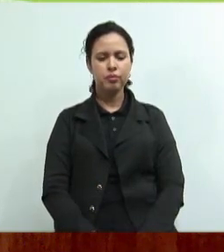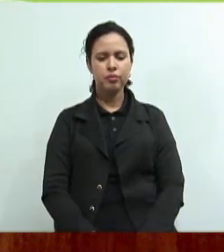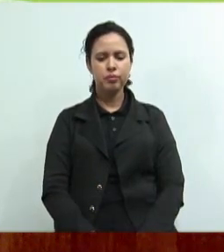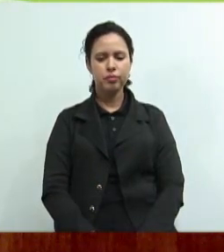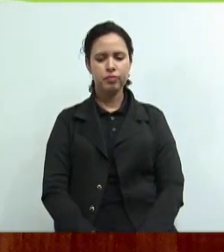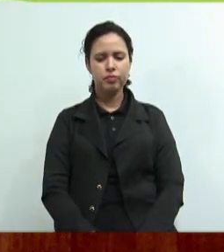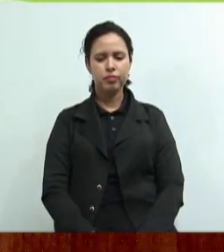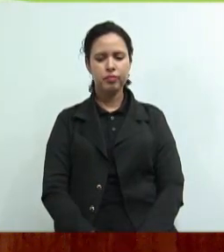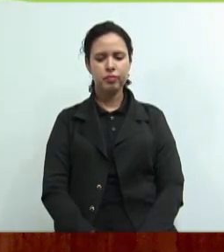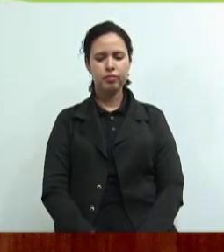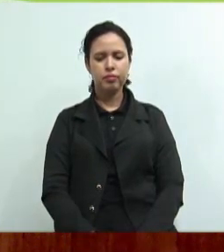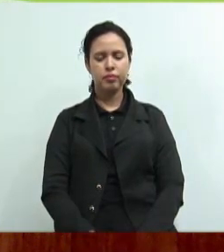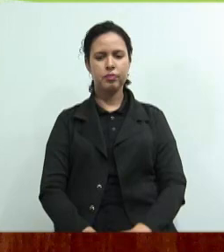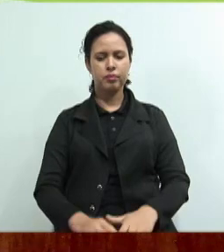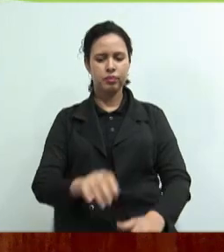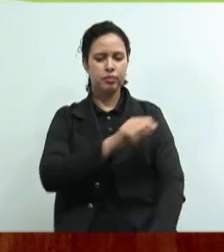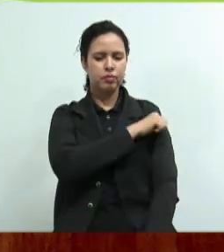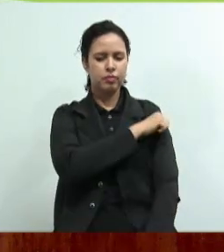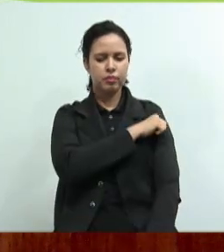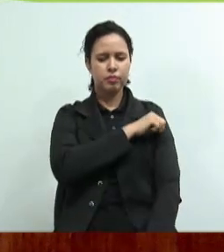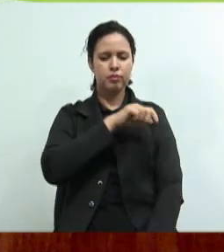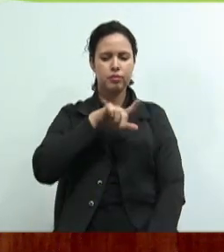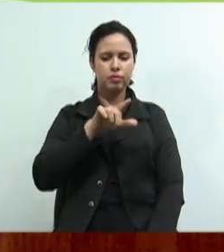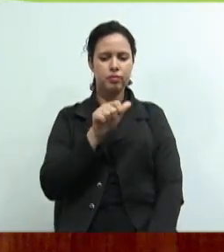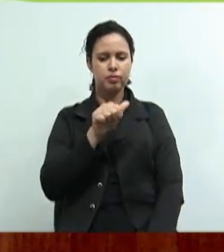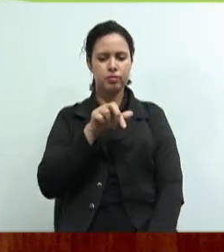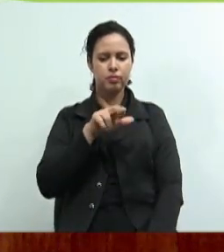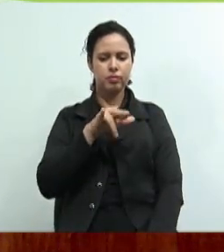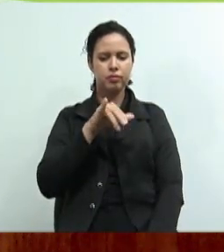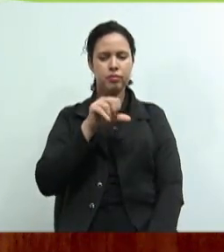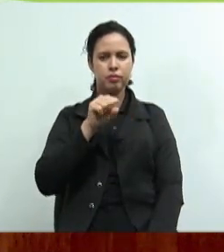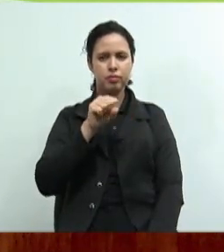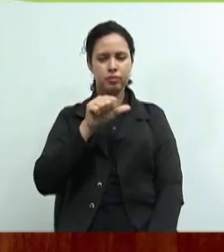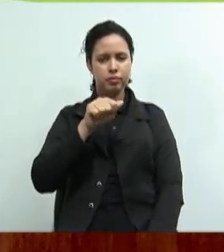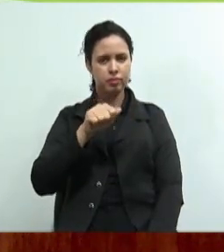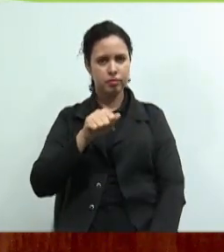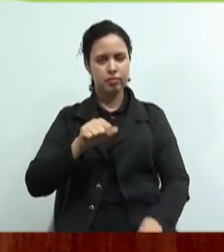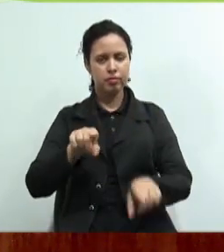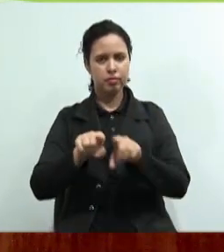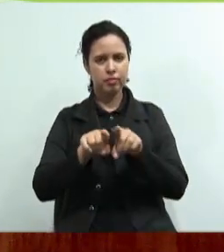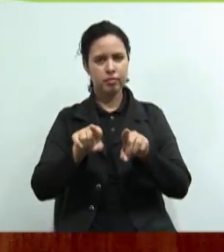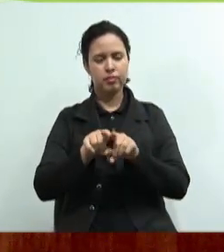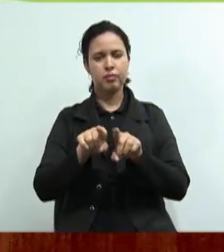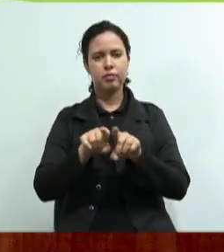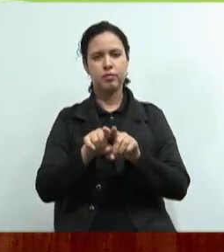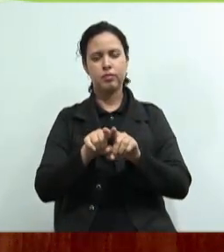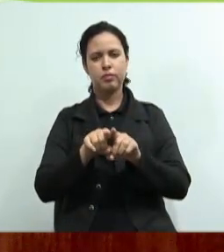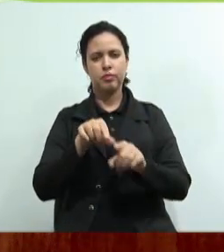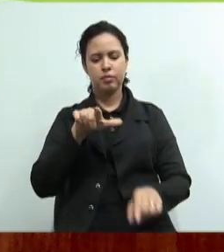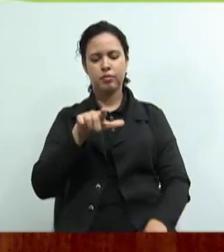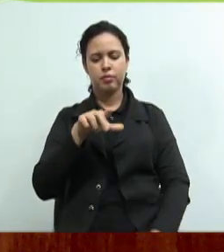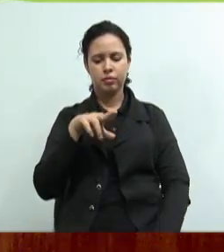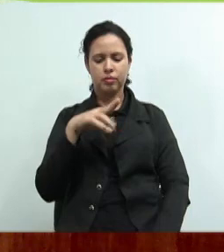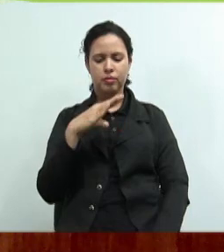da aluna Larissa e do aluno Lucas, da Escola Francisca Martendal, em Chupinguaia,